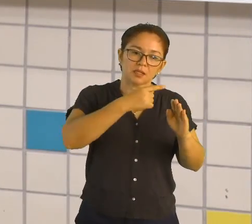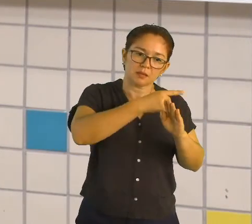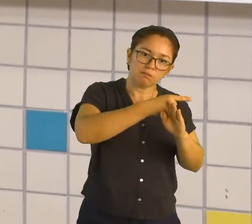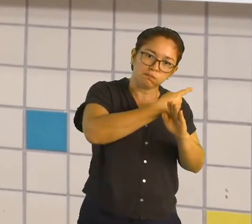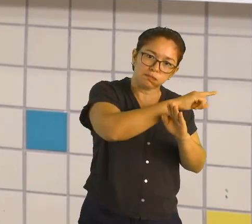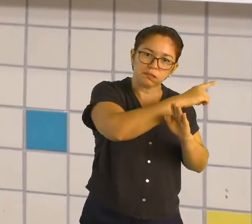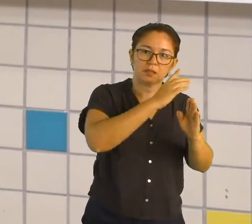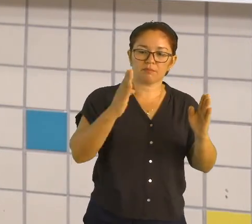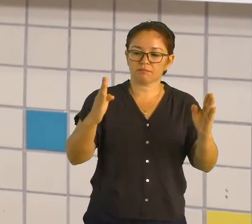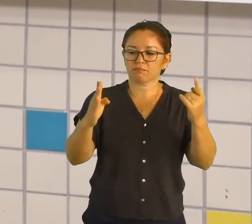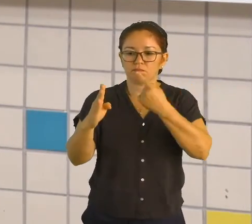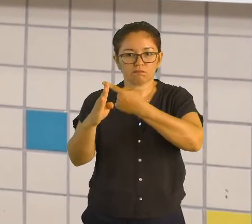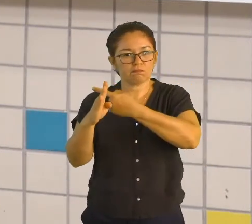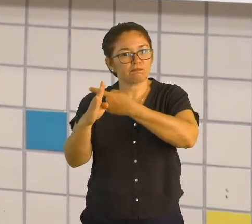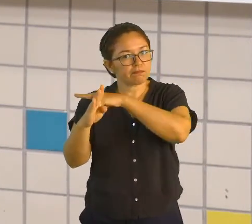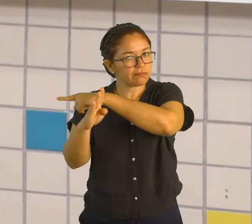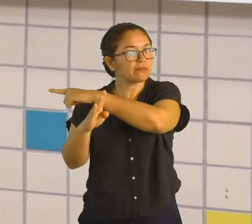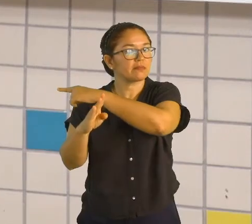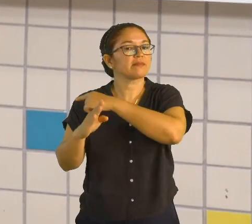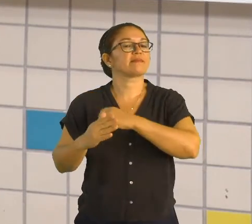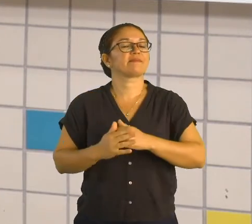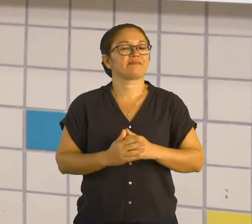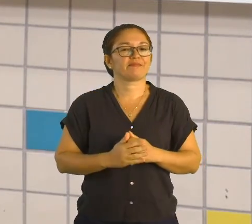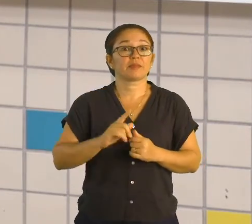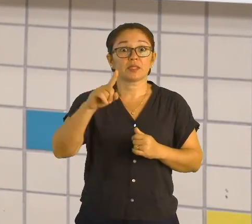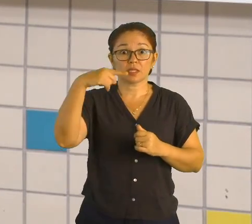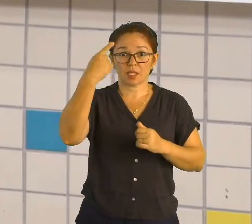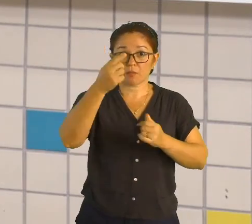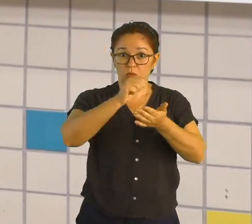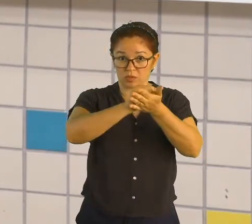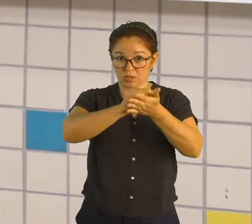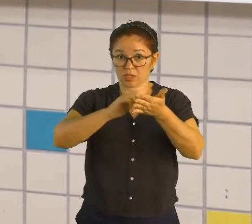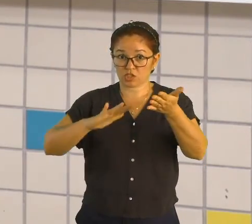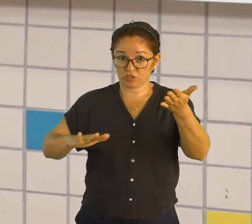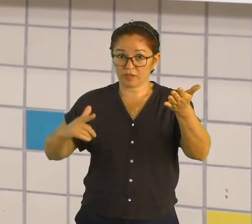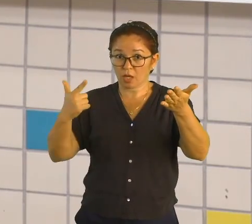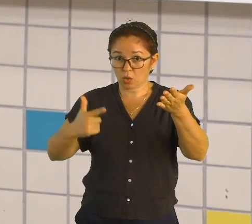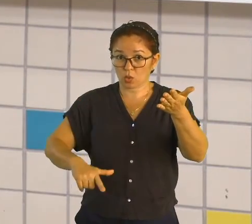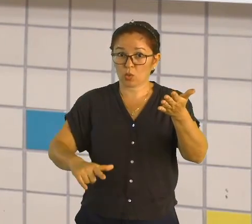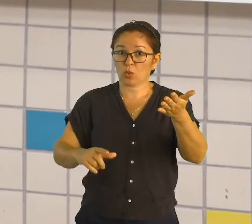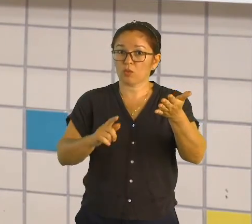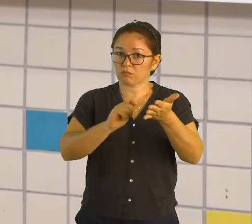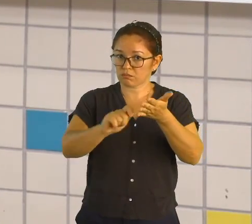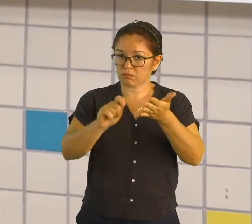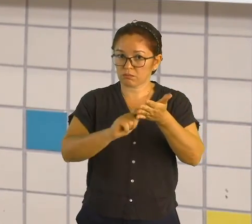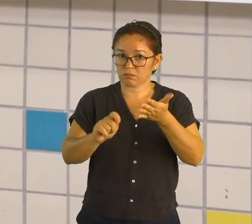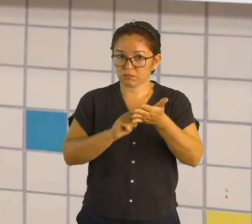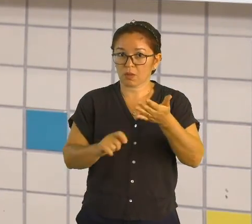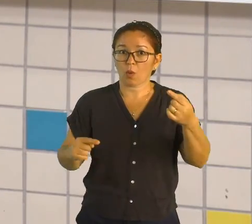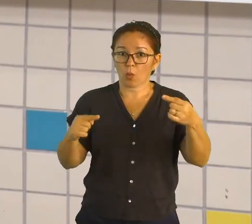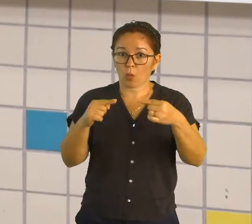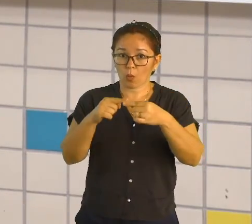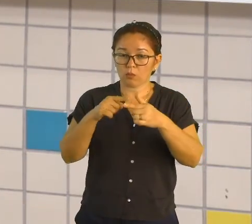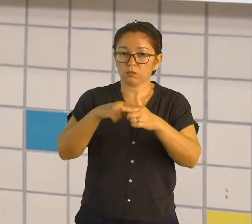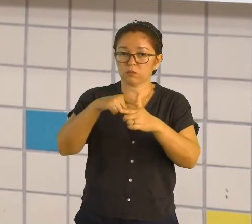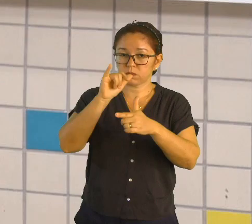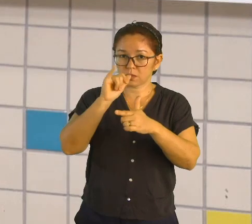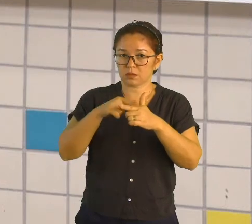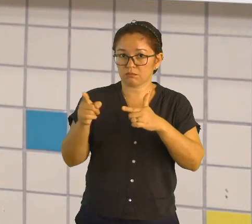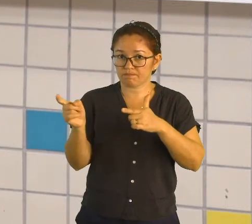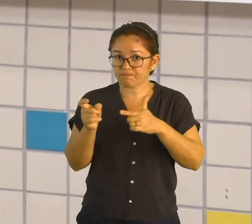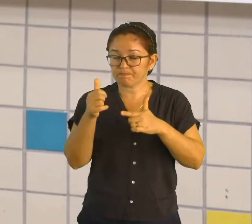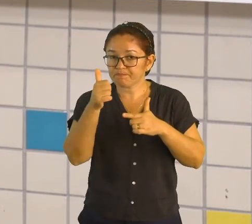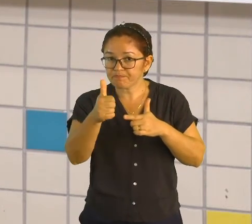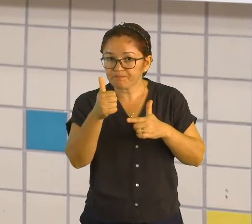próxima aula, nós vamos fazer alguns exercícios sobre esse conteúdo. Eu espero que você acesse a plataforma,